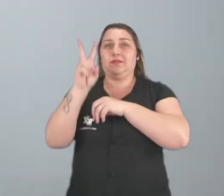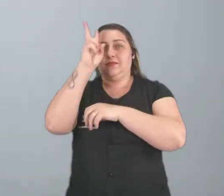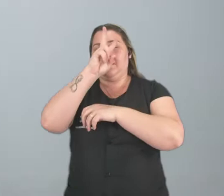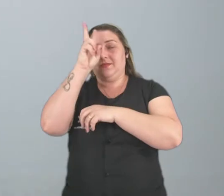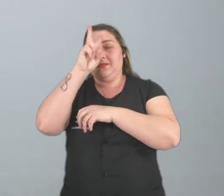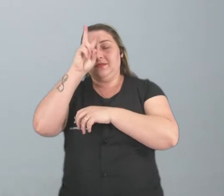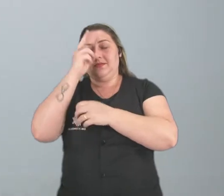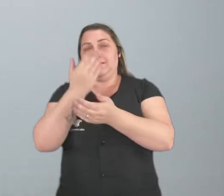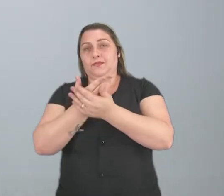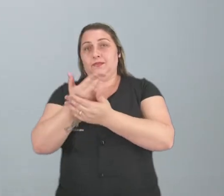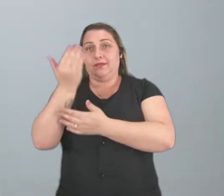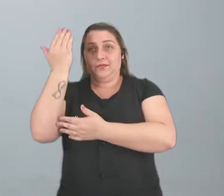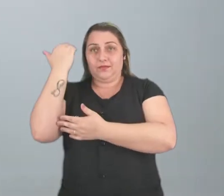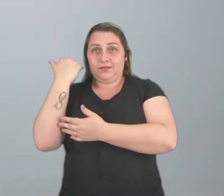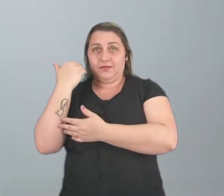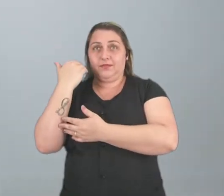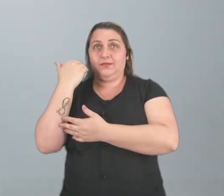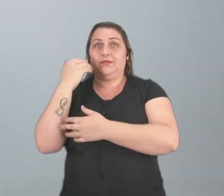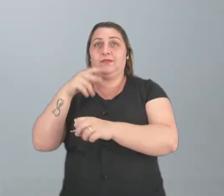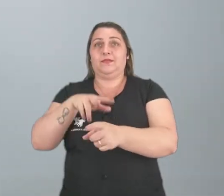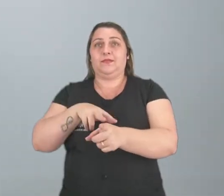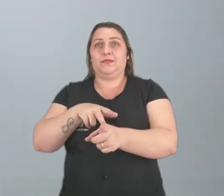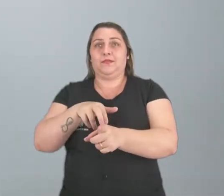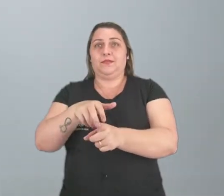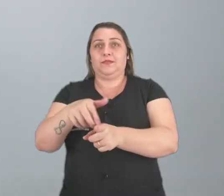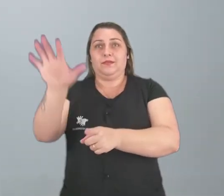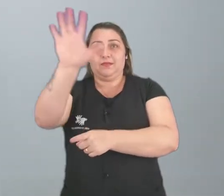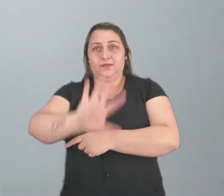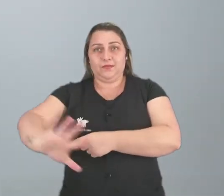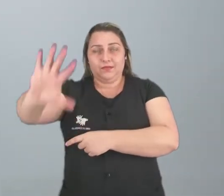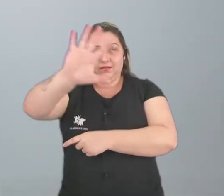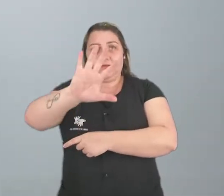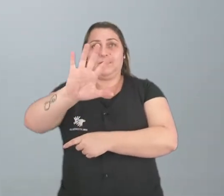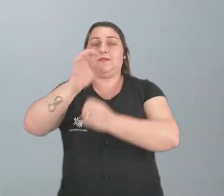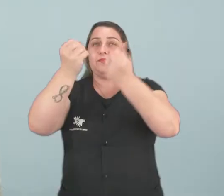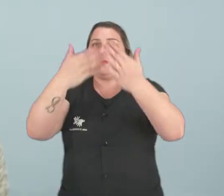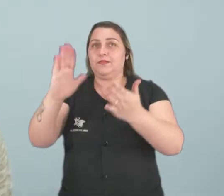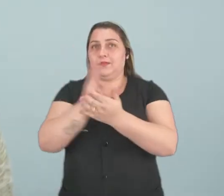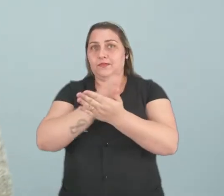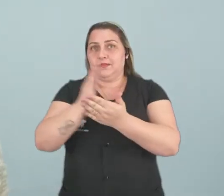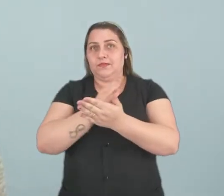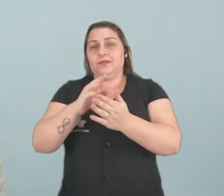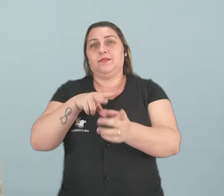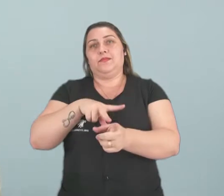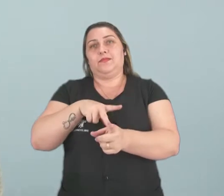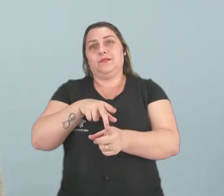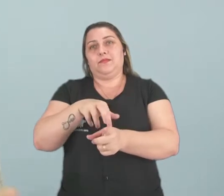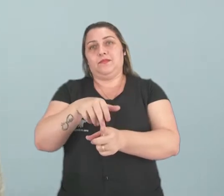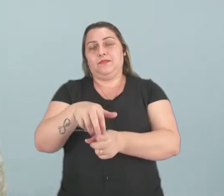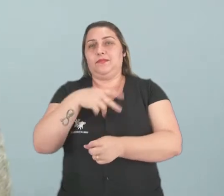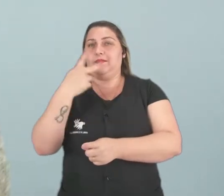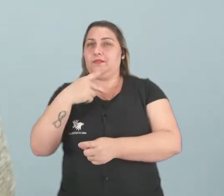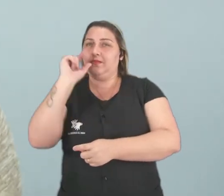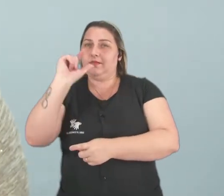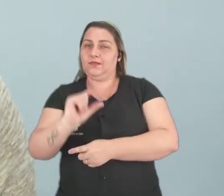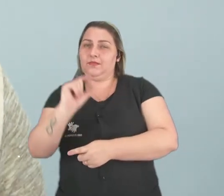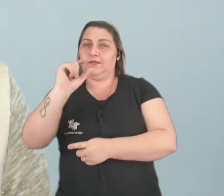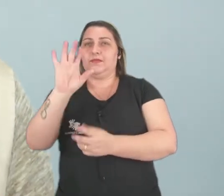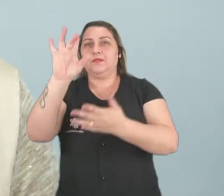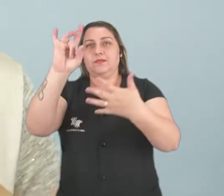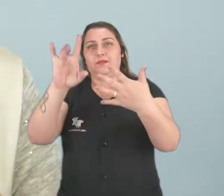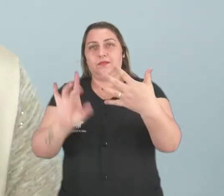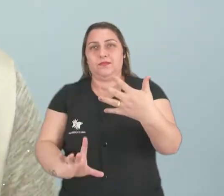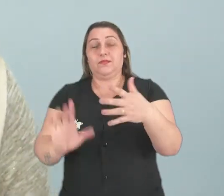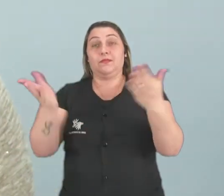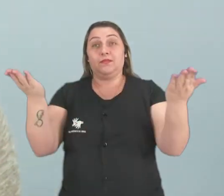aula anterior a gente falou sobre ginástica em geral, a gente citou algumas ginásticas, falou um pouco sobre cada